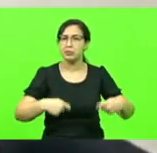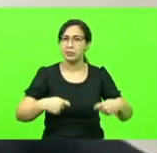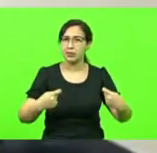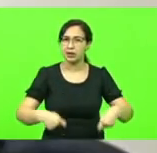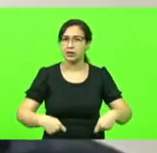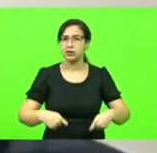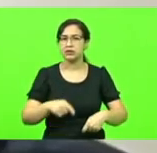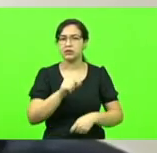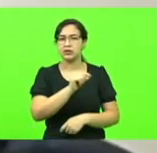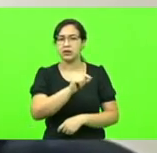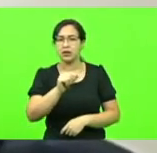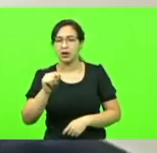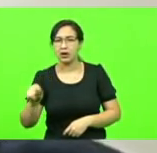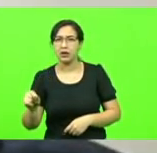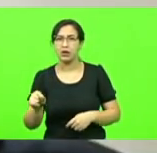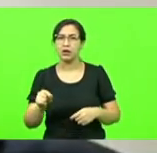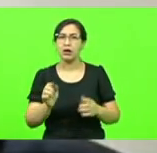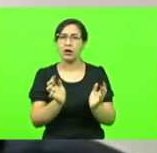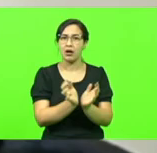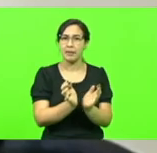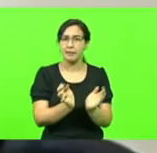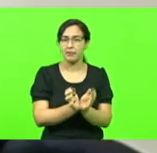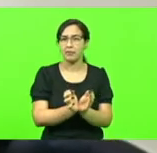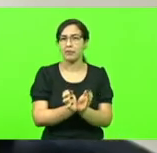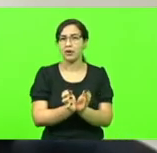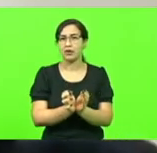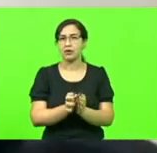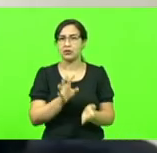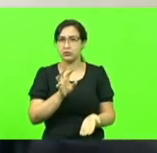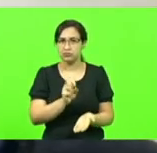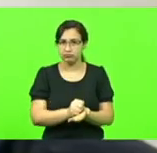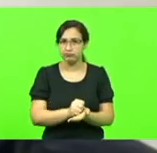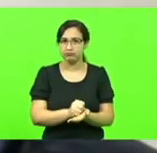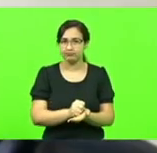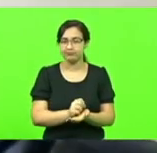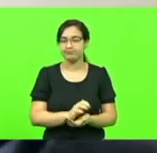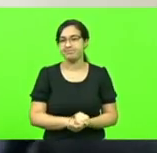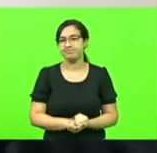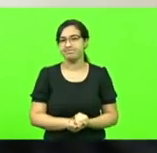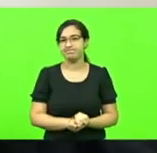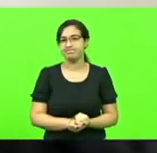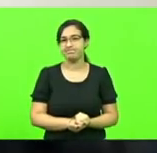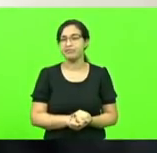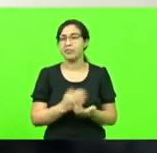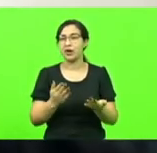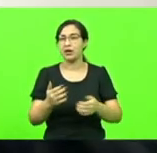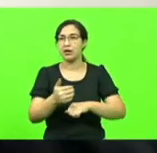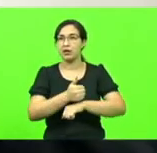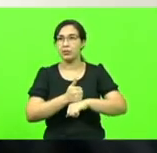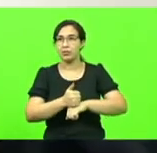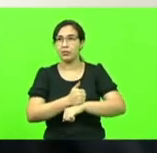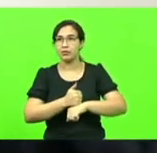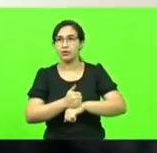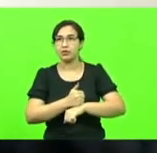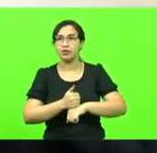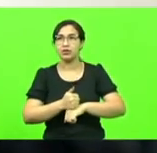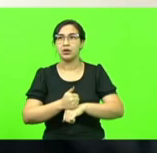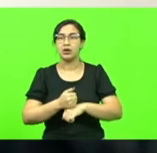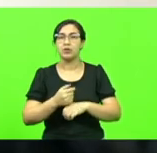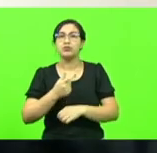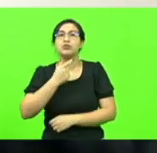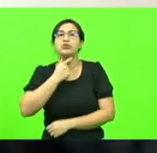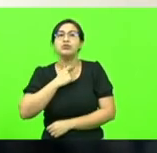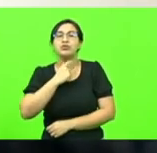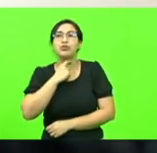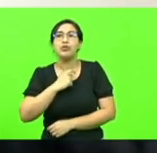APAES, né, quanto à questão dessas contratações. Em relação ao profissional de fonoaudiologia,